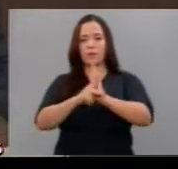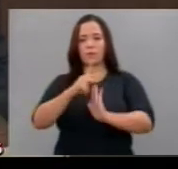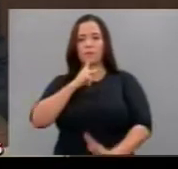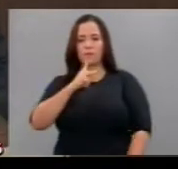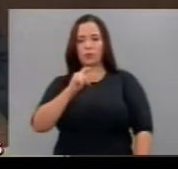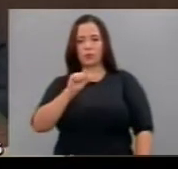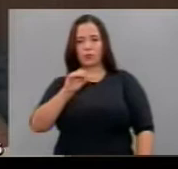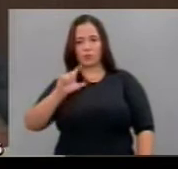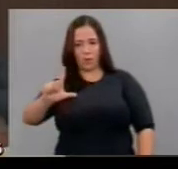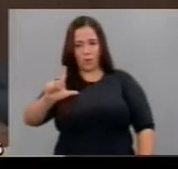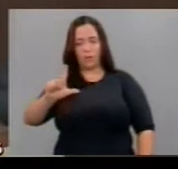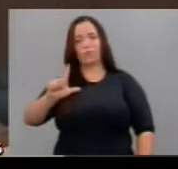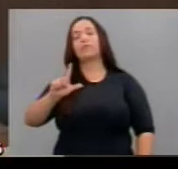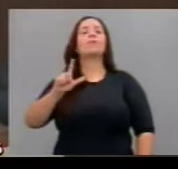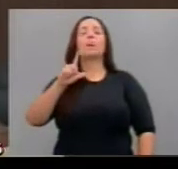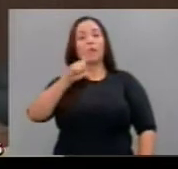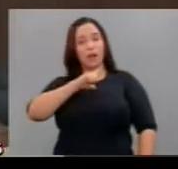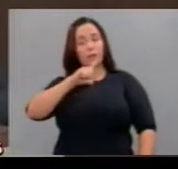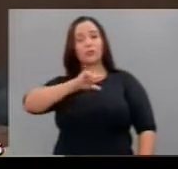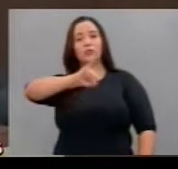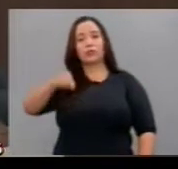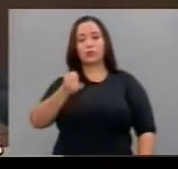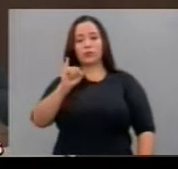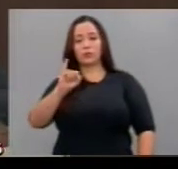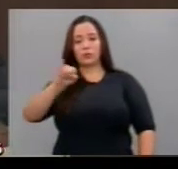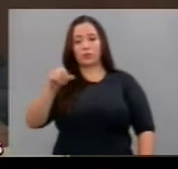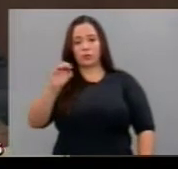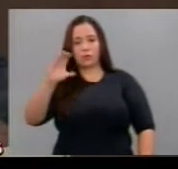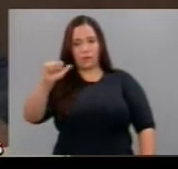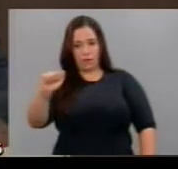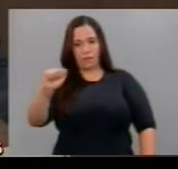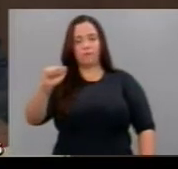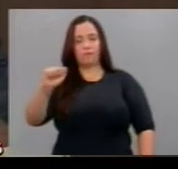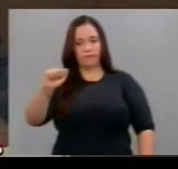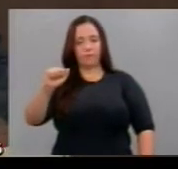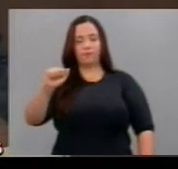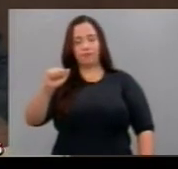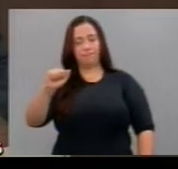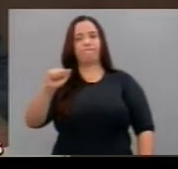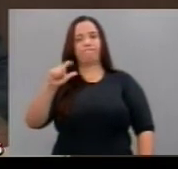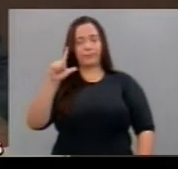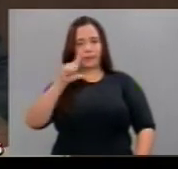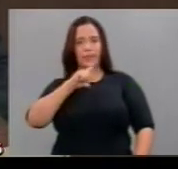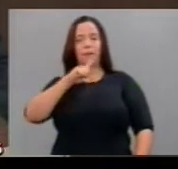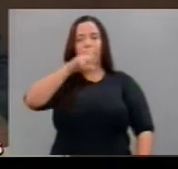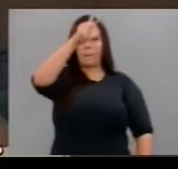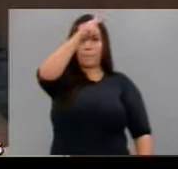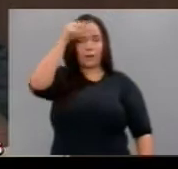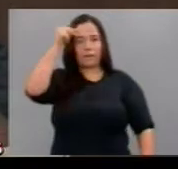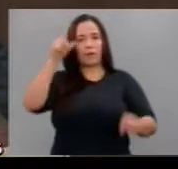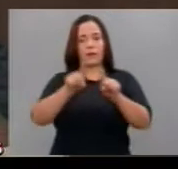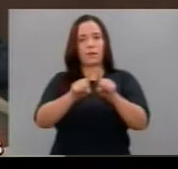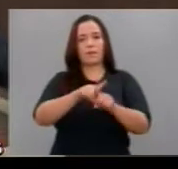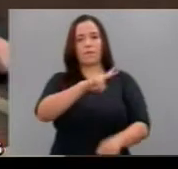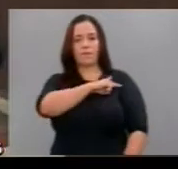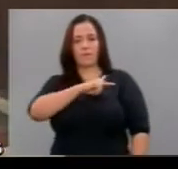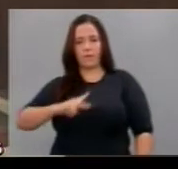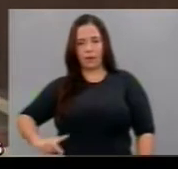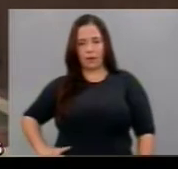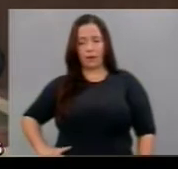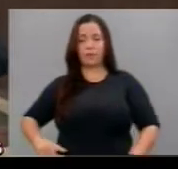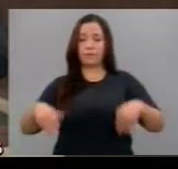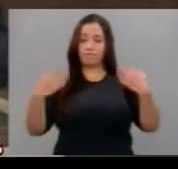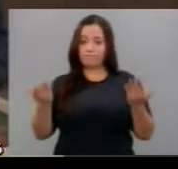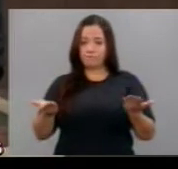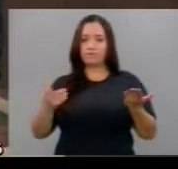A prefeito, em Jijoca, a prefeito e a vereador e a vereadora. Nós estamos